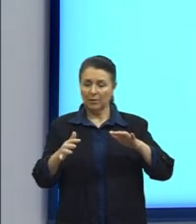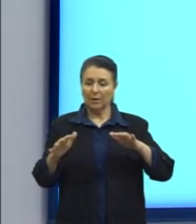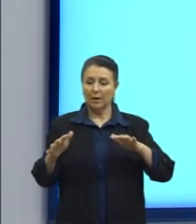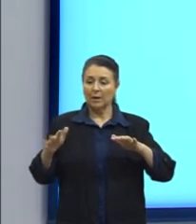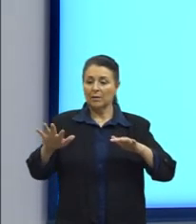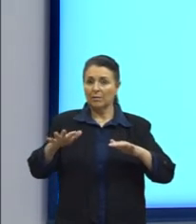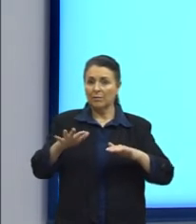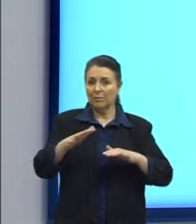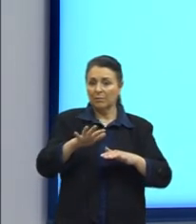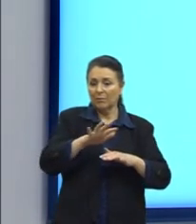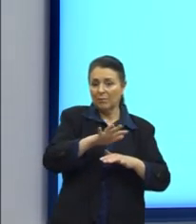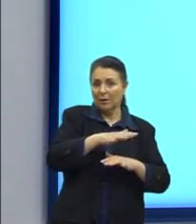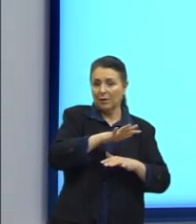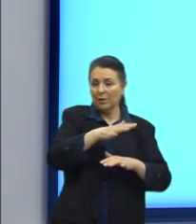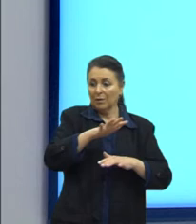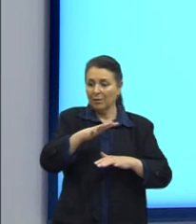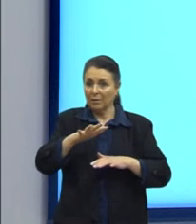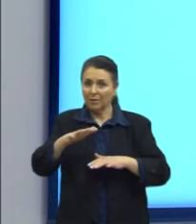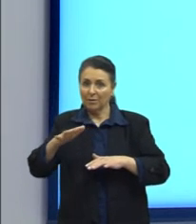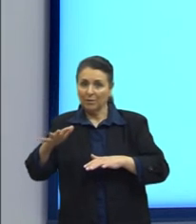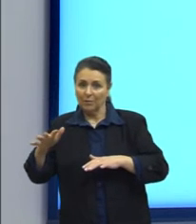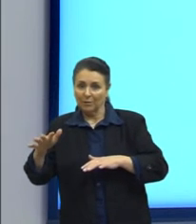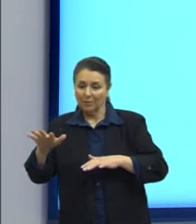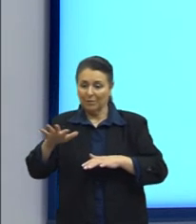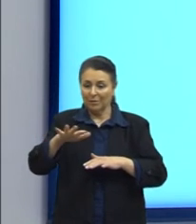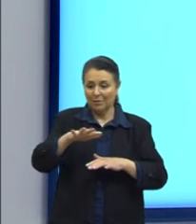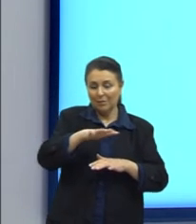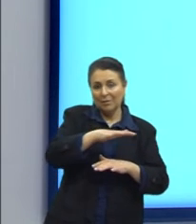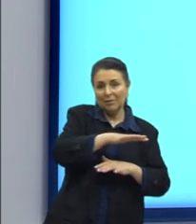voltar por isso que eu marquei aqui de vermelho tá